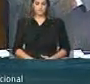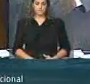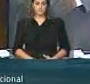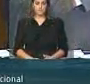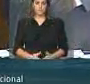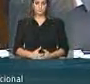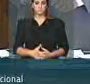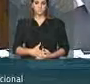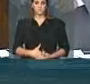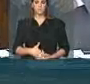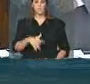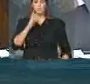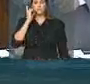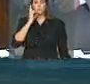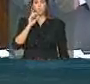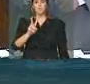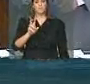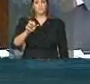Wanderlei Magrês,